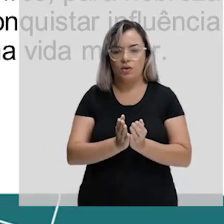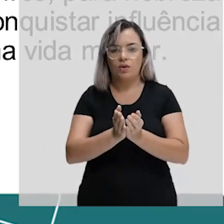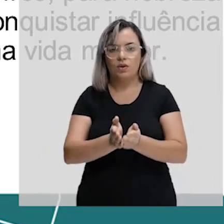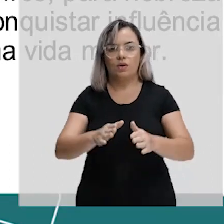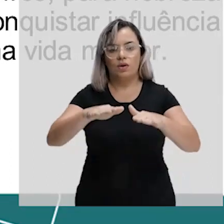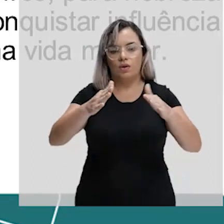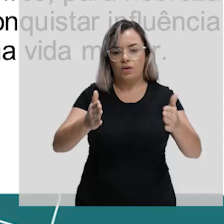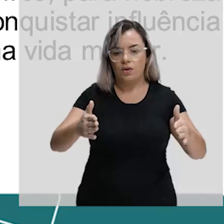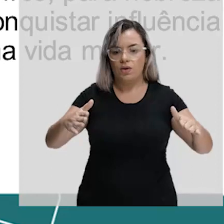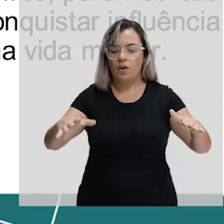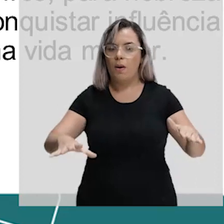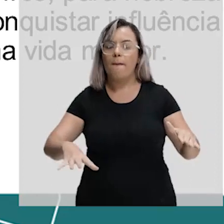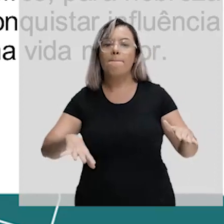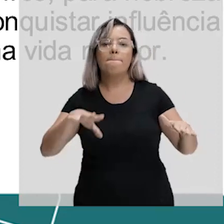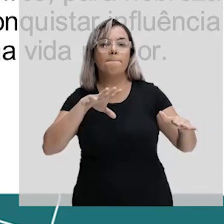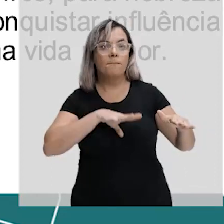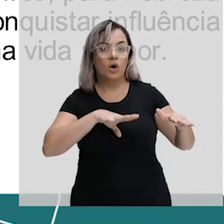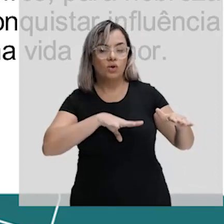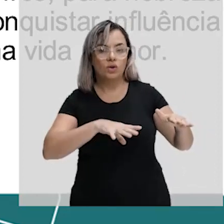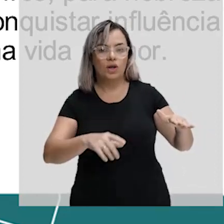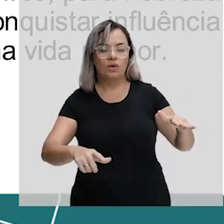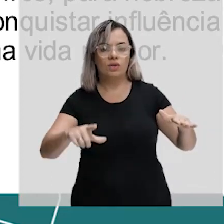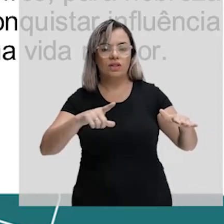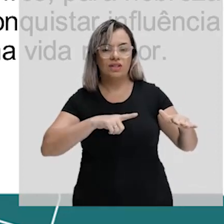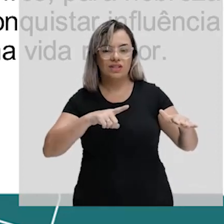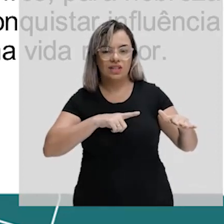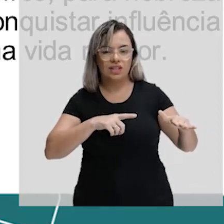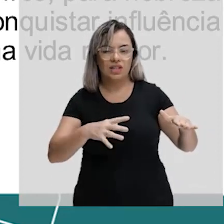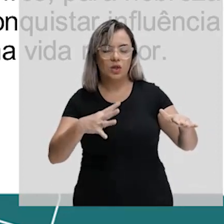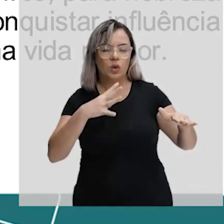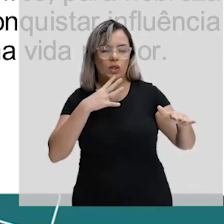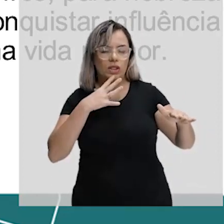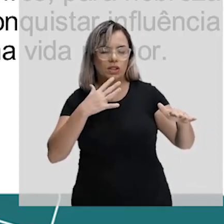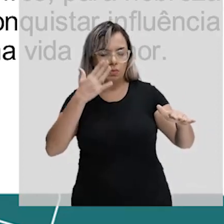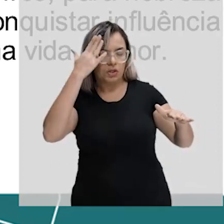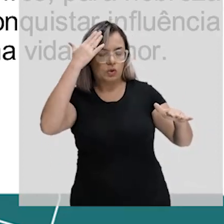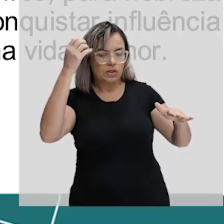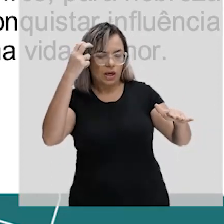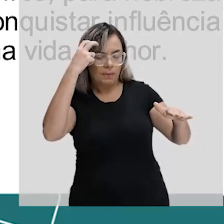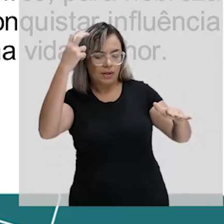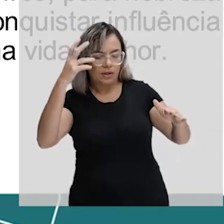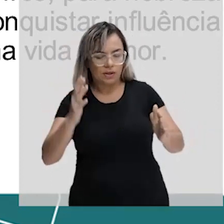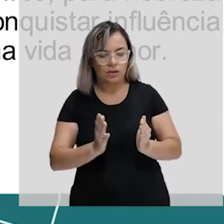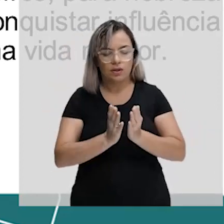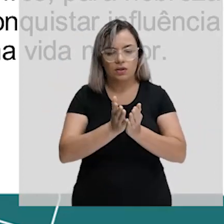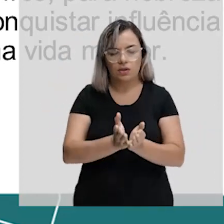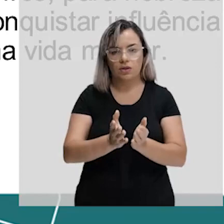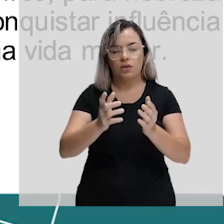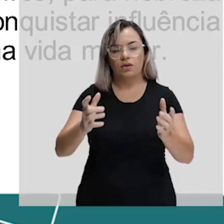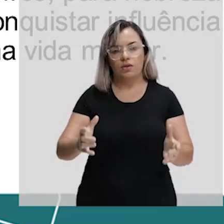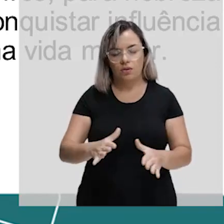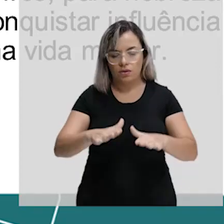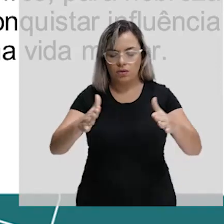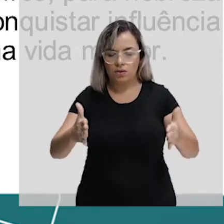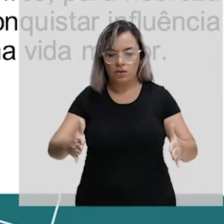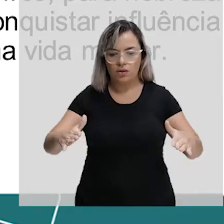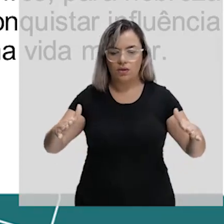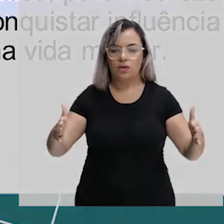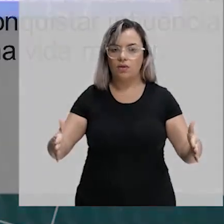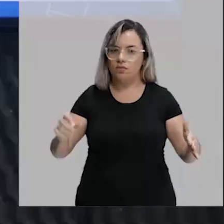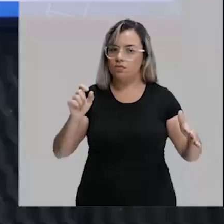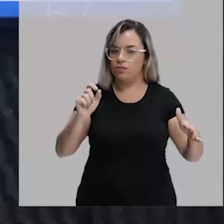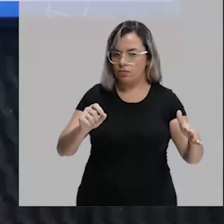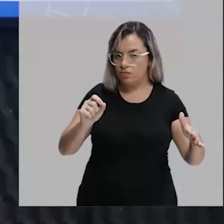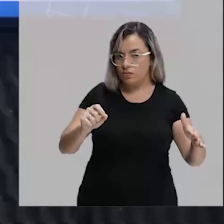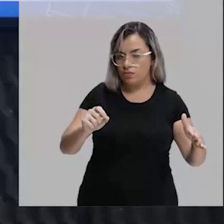vai acumular conhecimentos técnicos náuticos. É provável que ali teria existido, eu falo provável, que